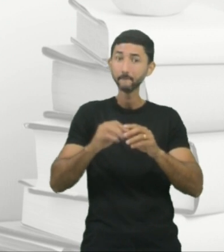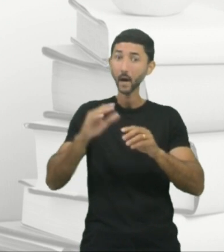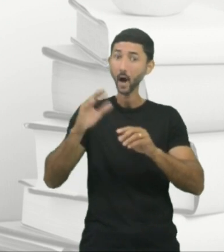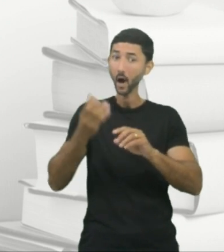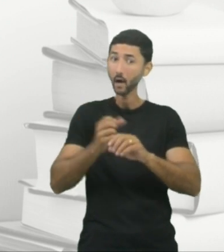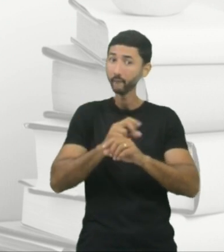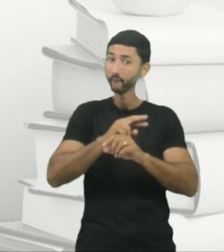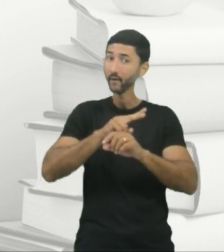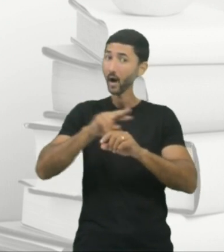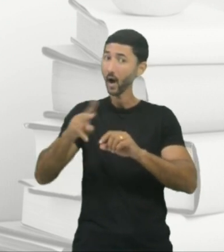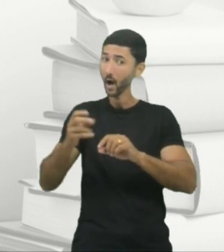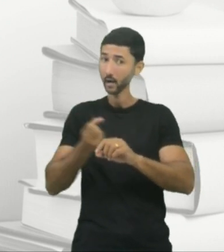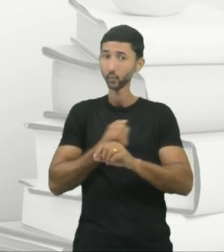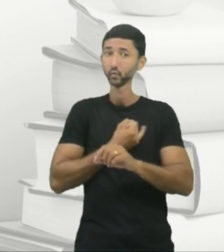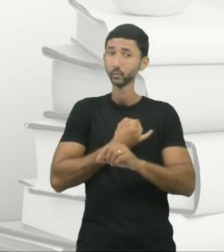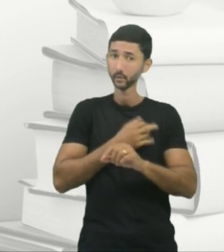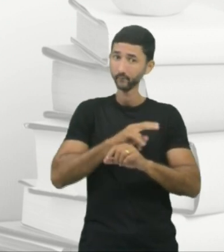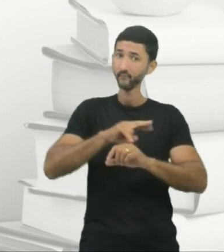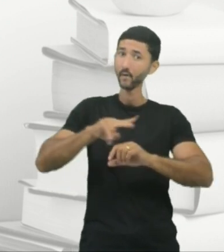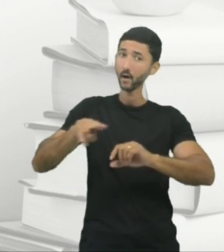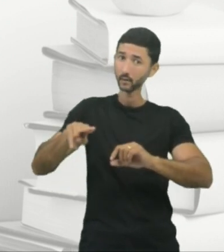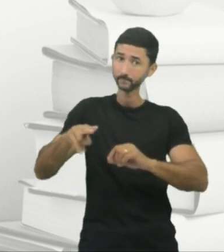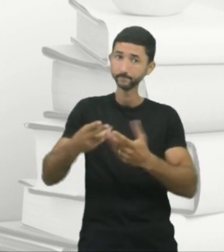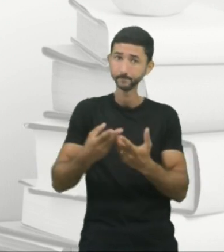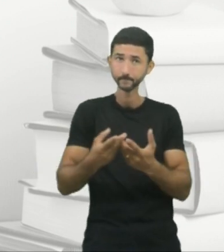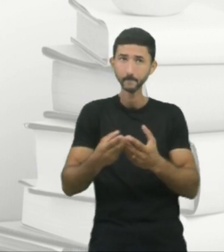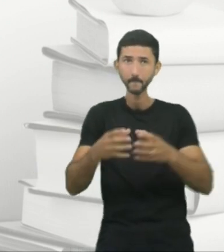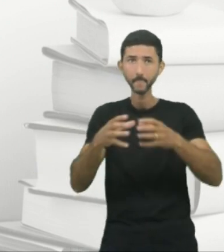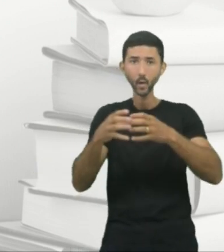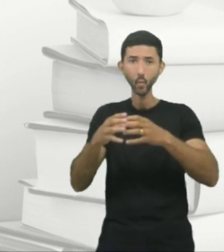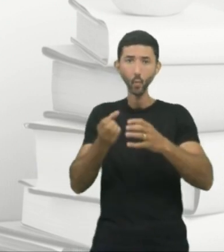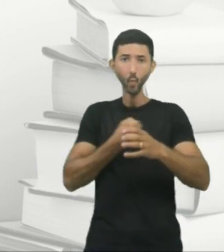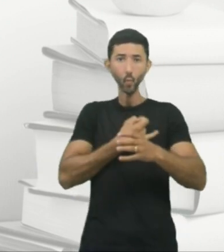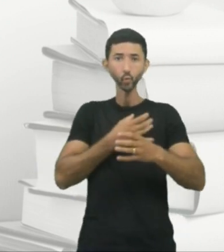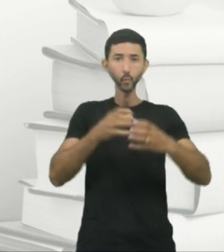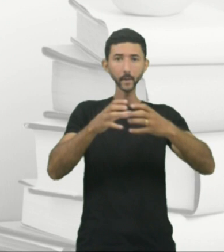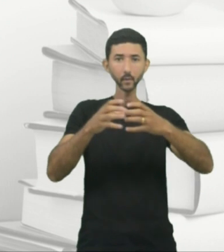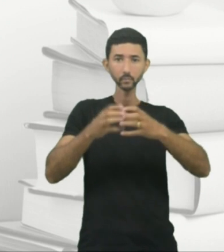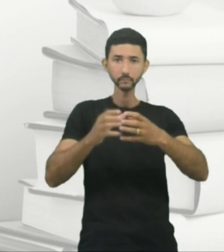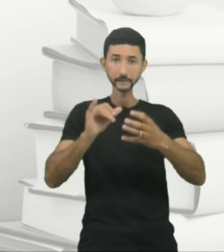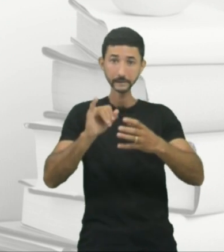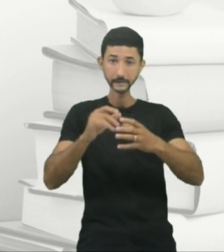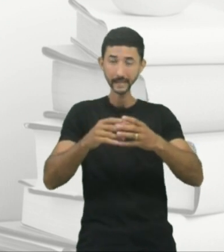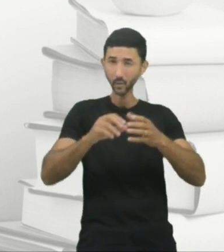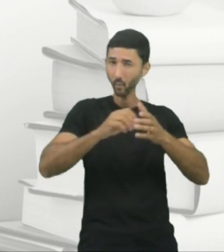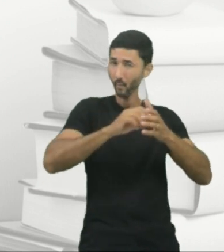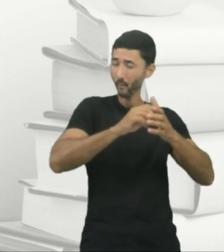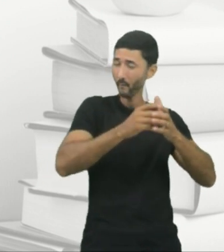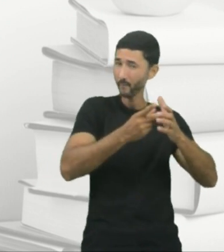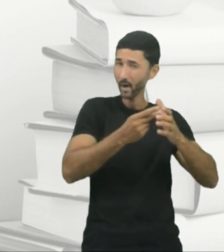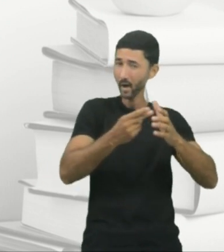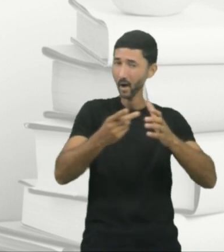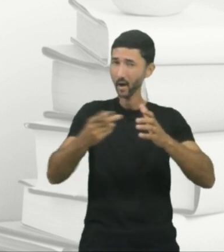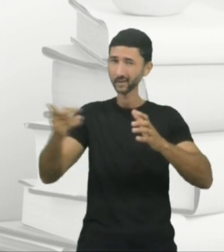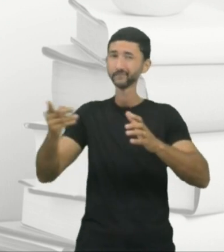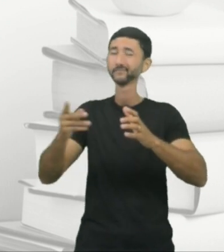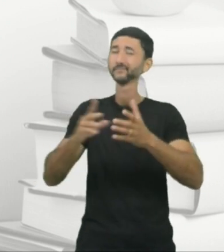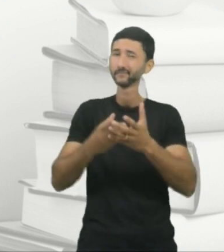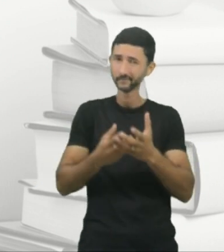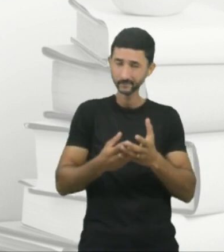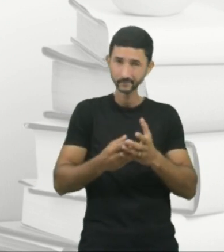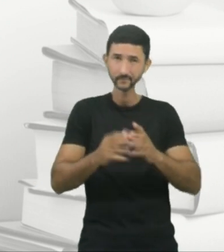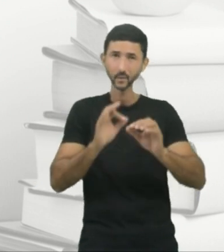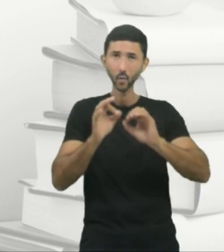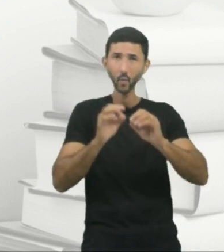número, tem vários números, tá? O conjunto dos números inteiros é infinito e pode